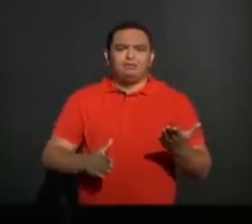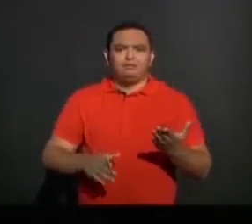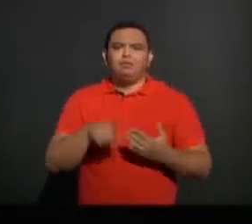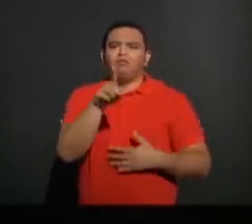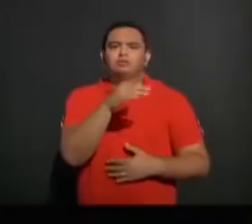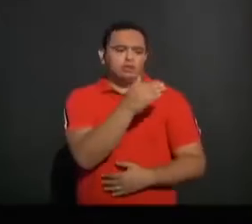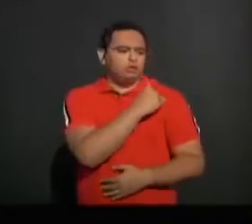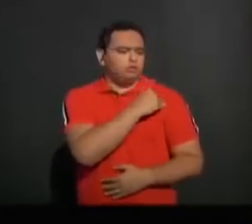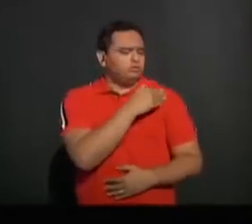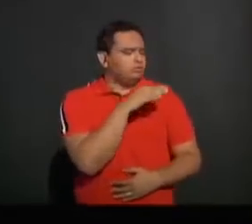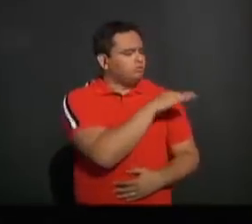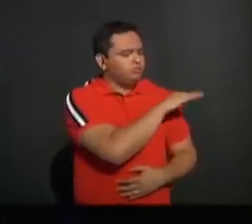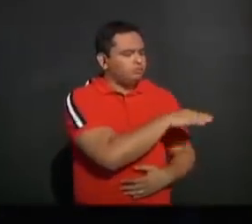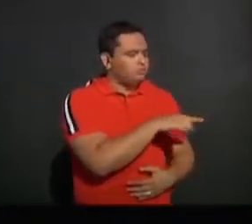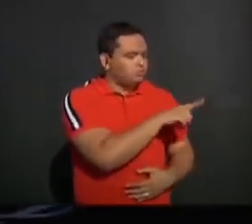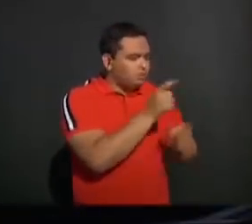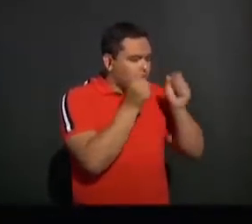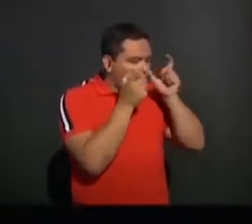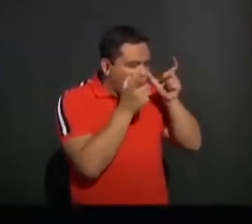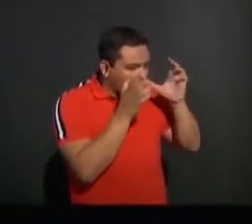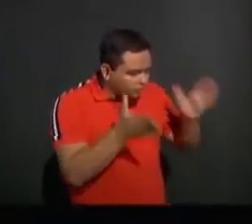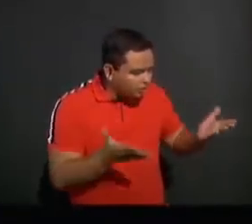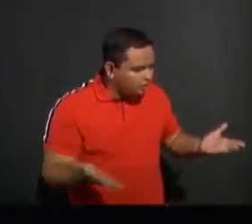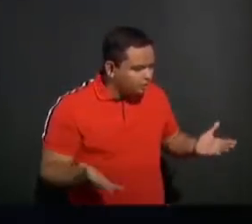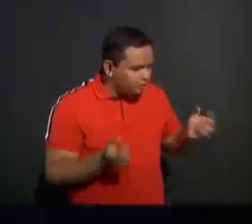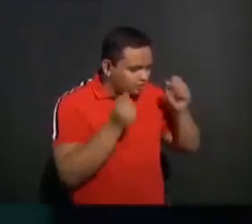Cutuca esse trem que está do seu lado aí e fala assim: está acordando já?